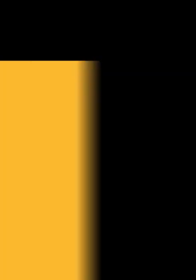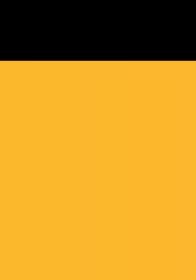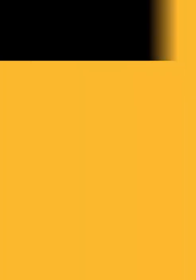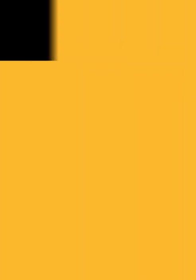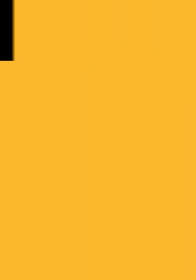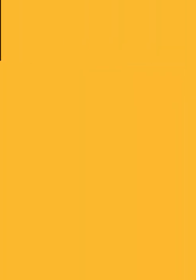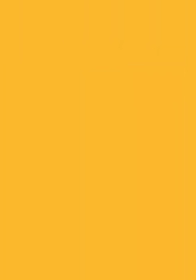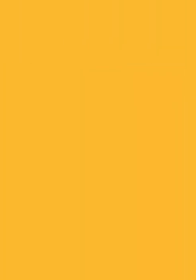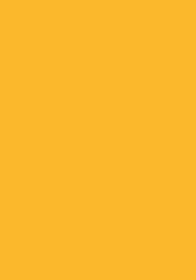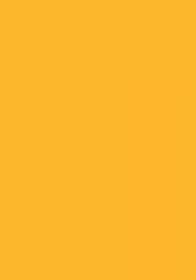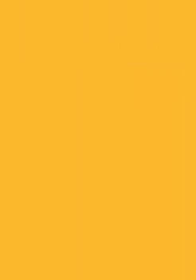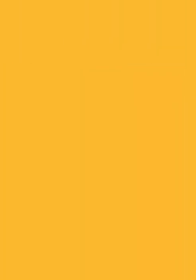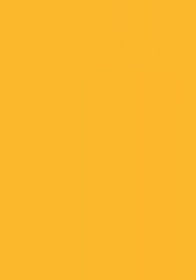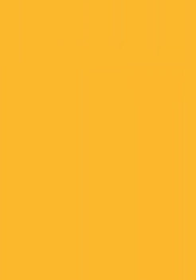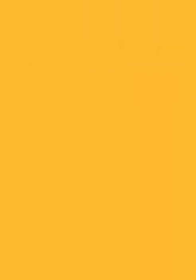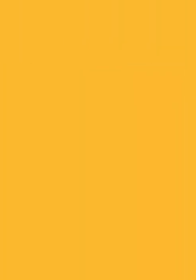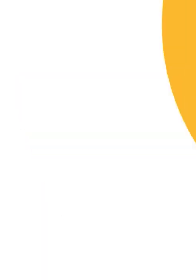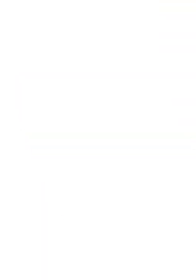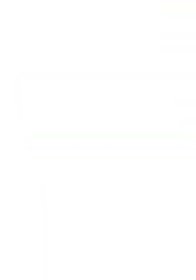encontro.